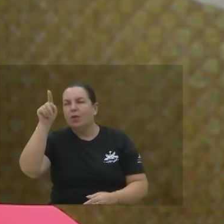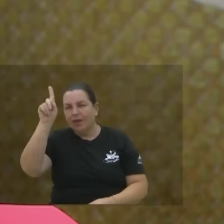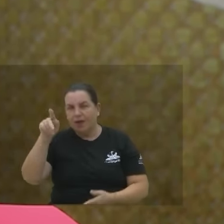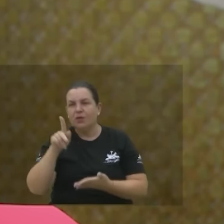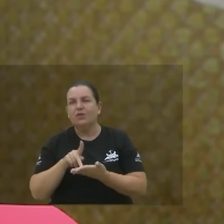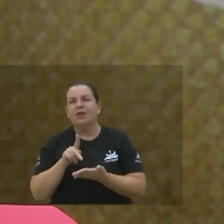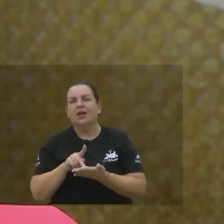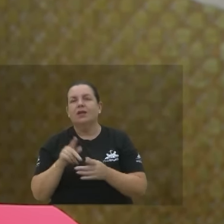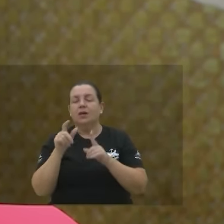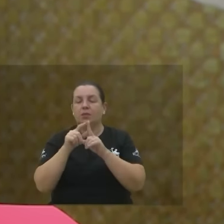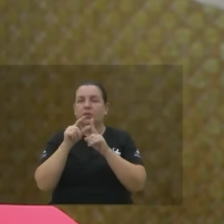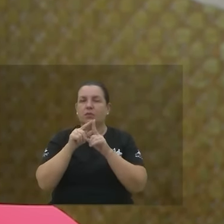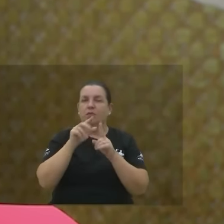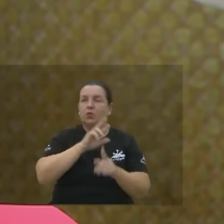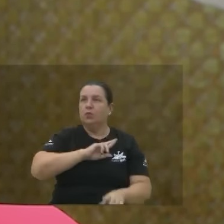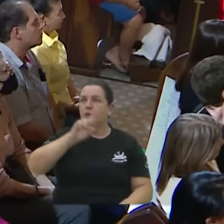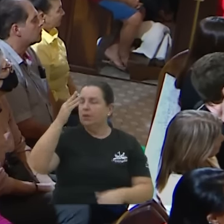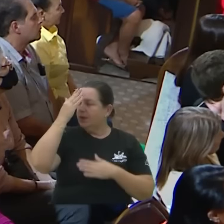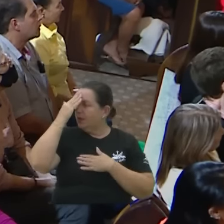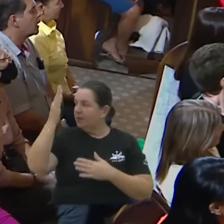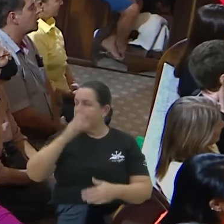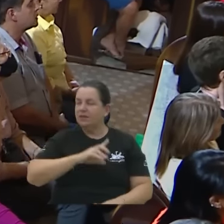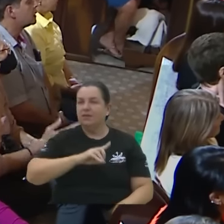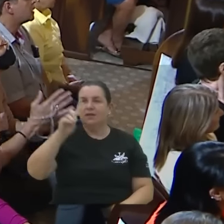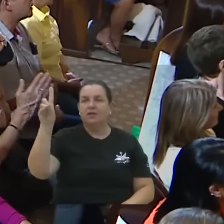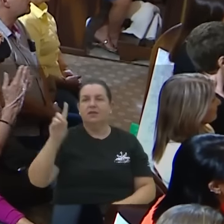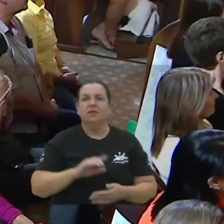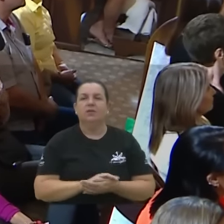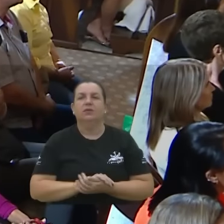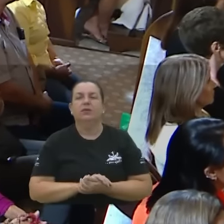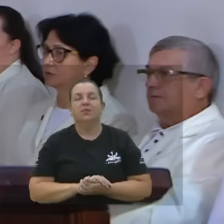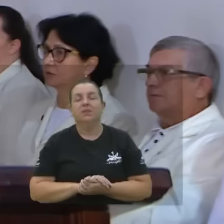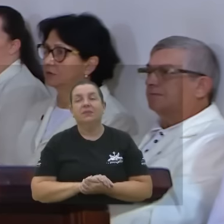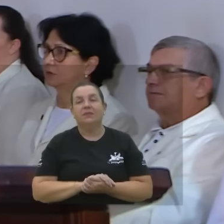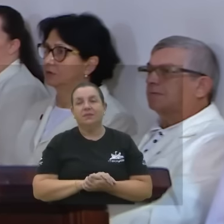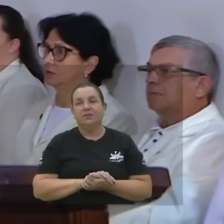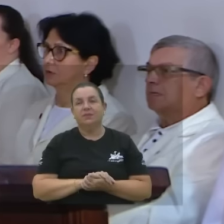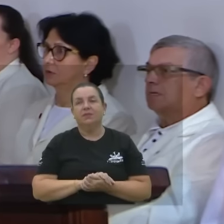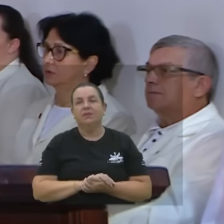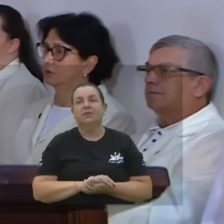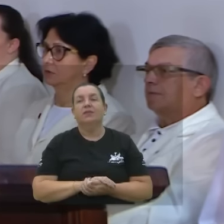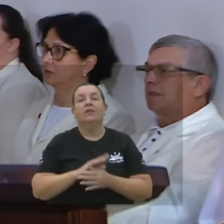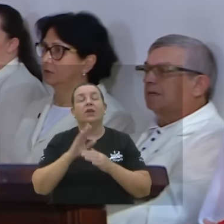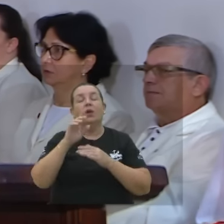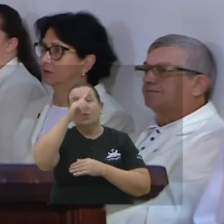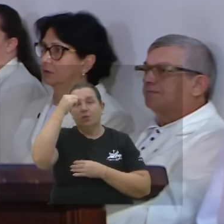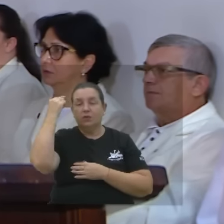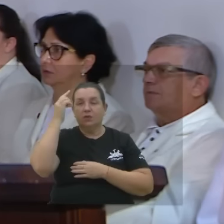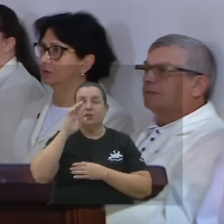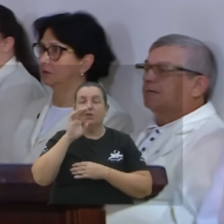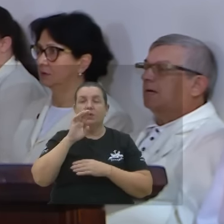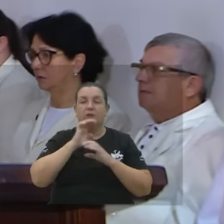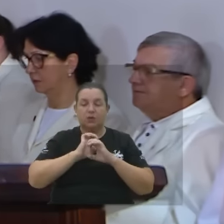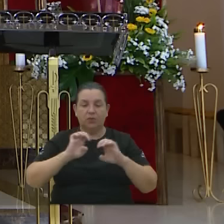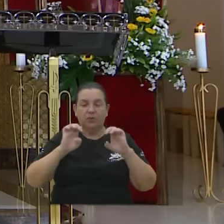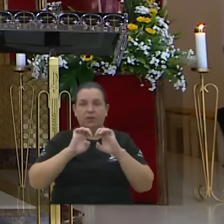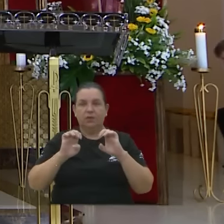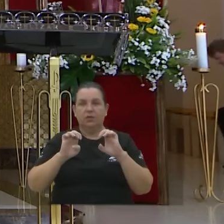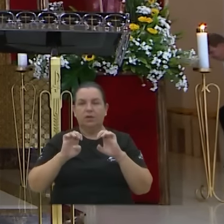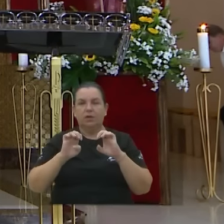é. Palavra do Senhor. Graças a Deus. Aclamemos o Santo Evangelho cantando.